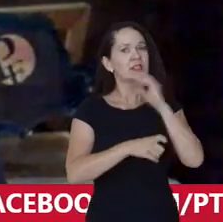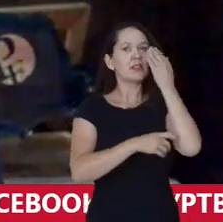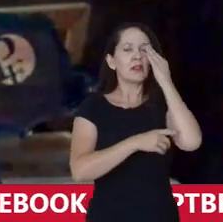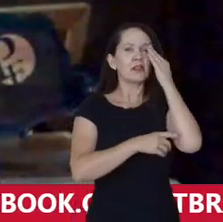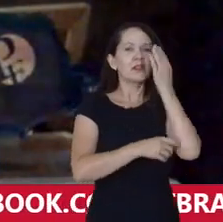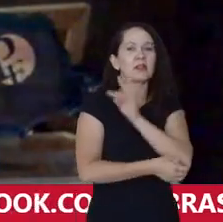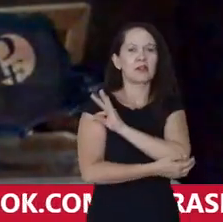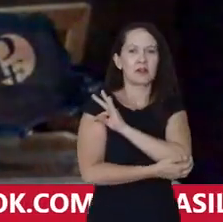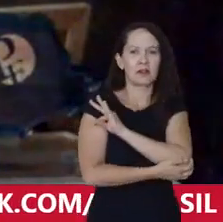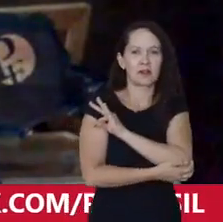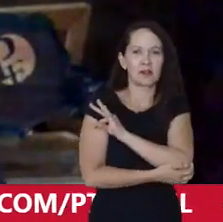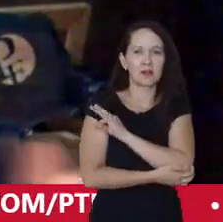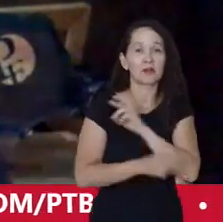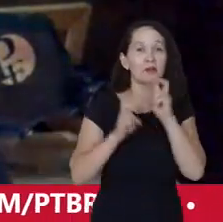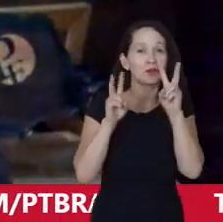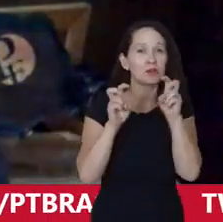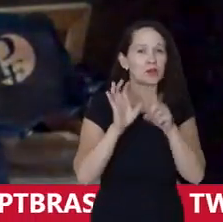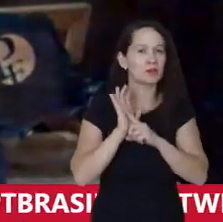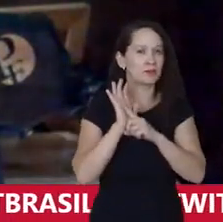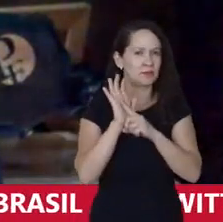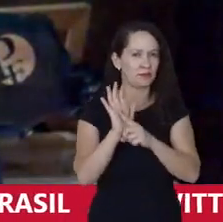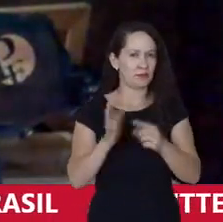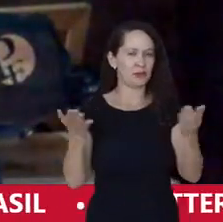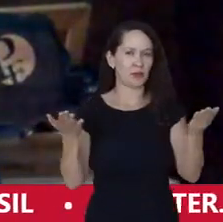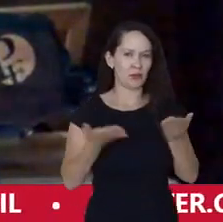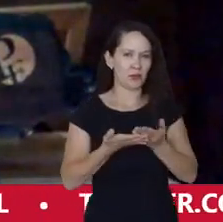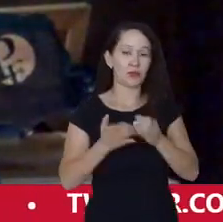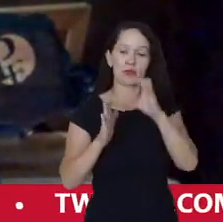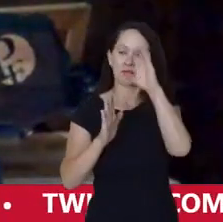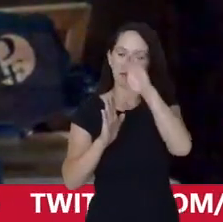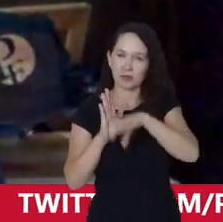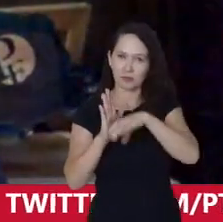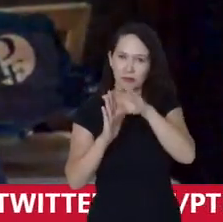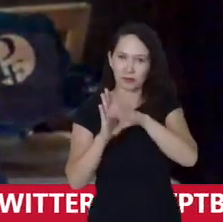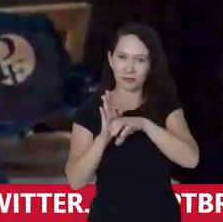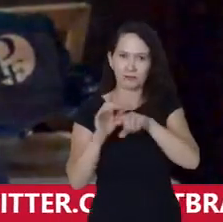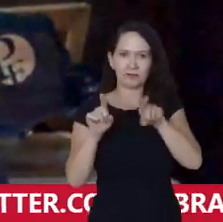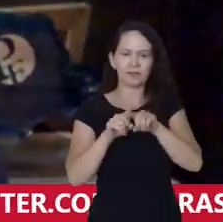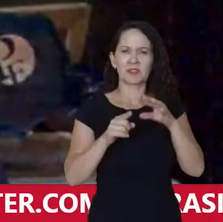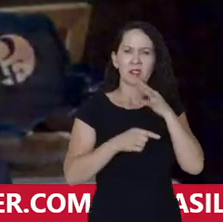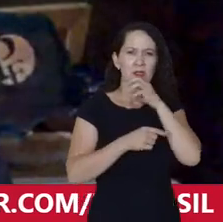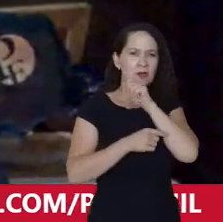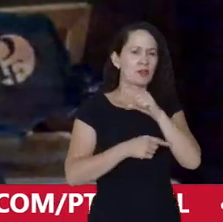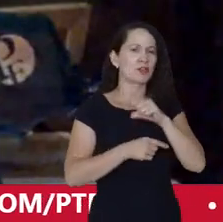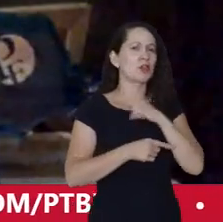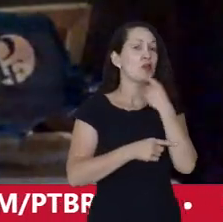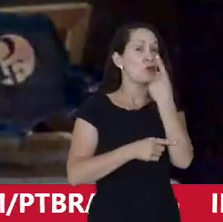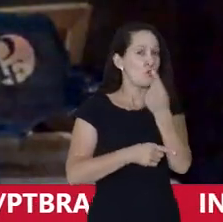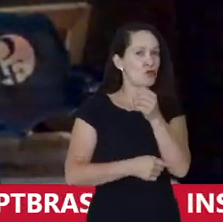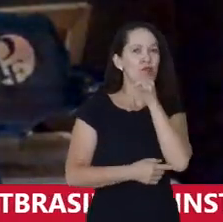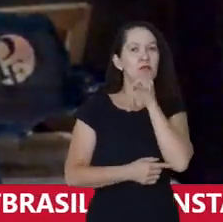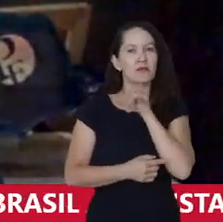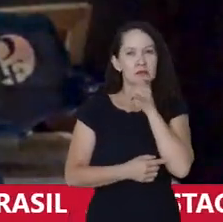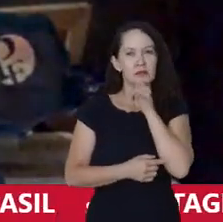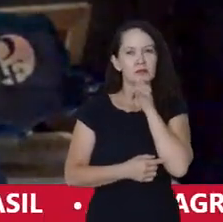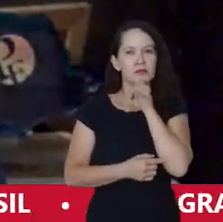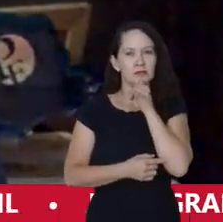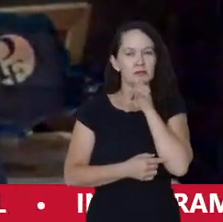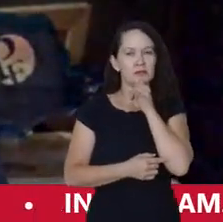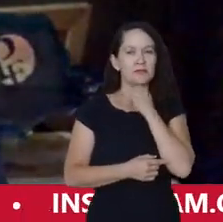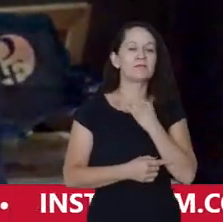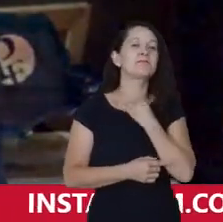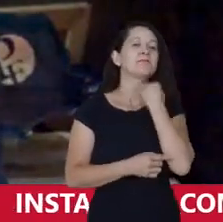compreensão técnica, dos termos que a gente está abordando, dos conceitos. Eu acho que tem um exemplo que